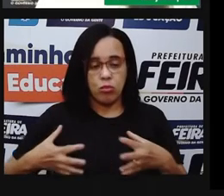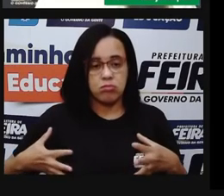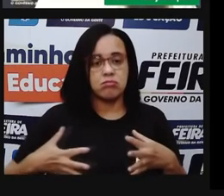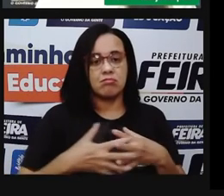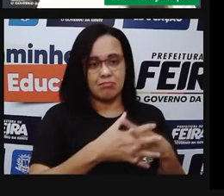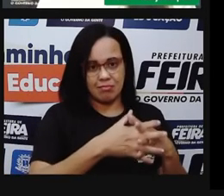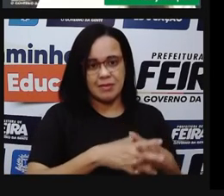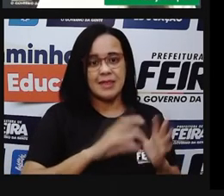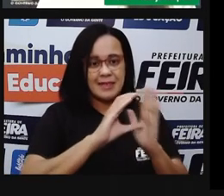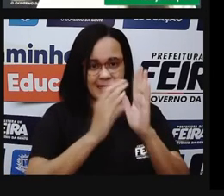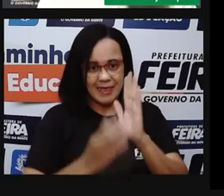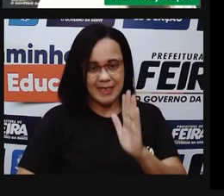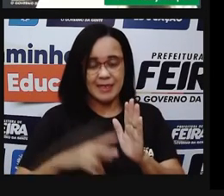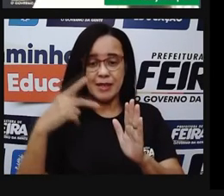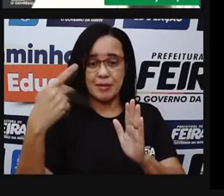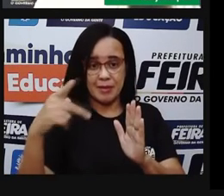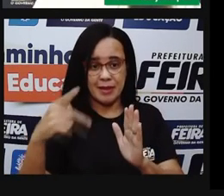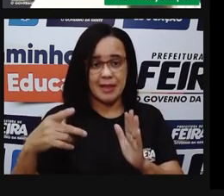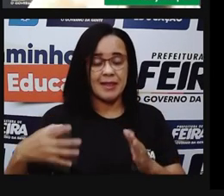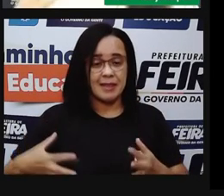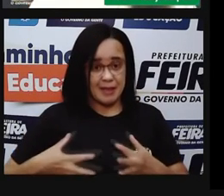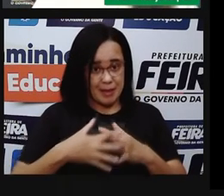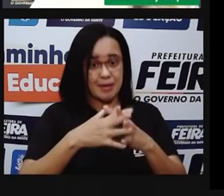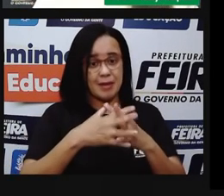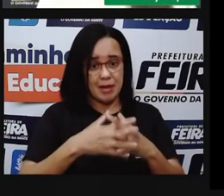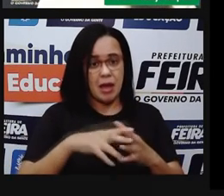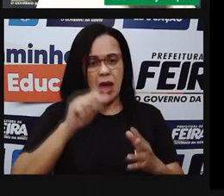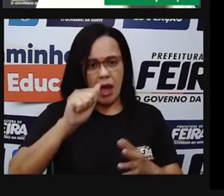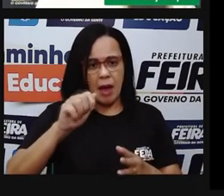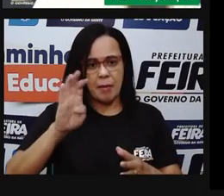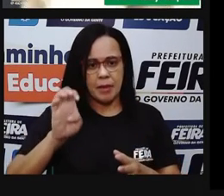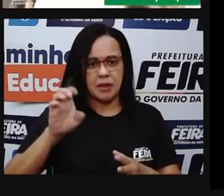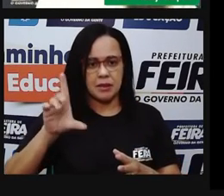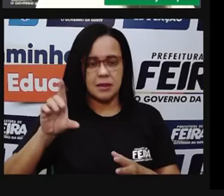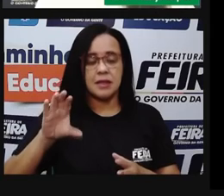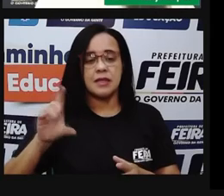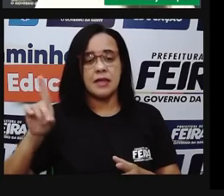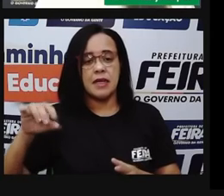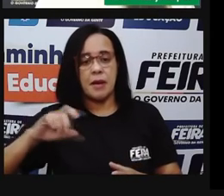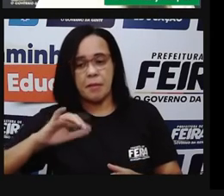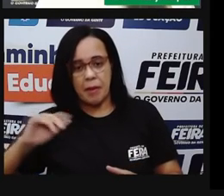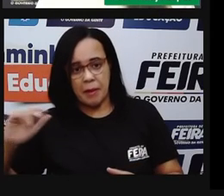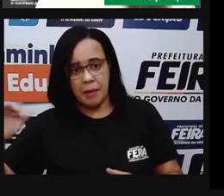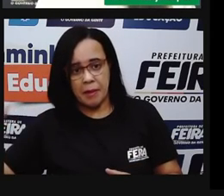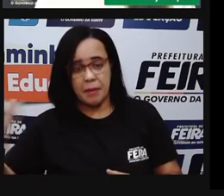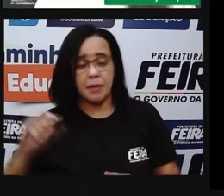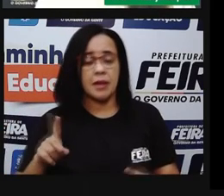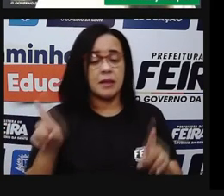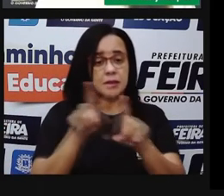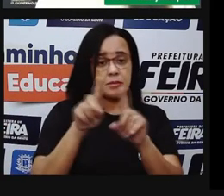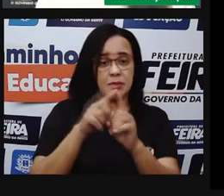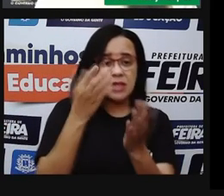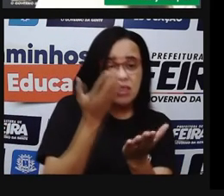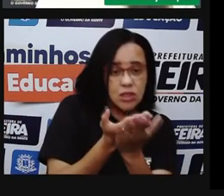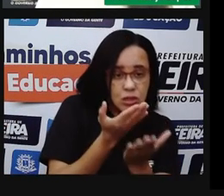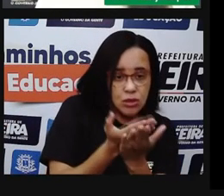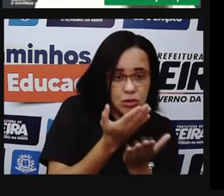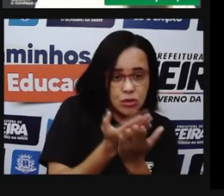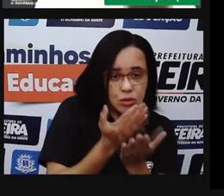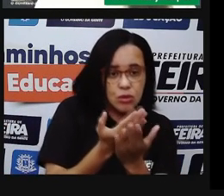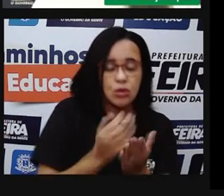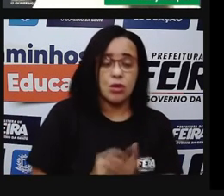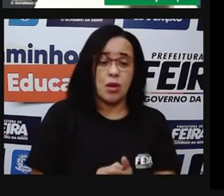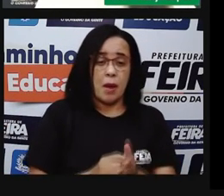as características do nosso alfabeto. Estamos sempre fazendo estudo de palavras. Também,